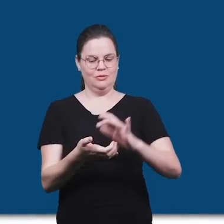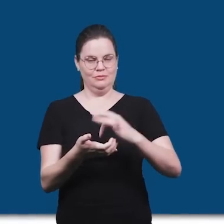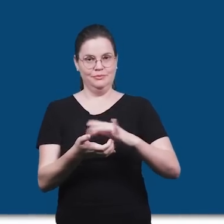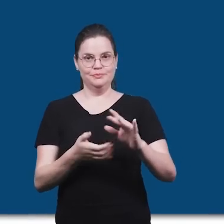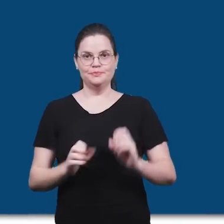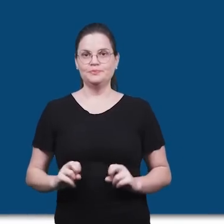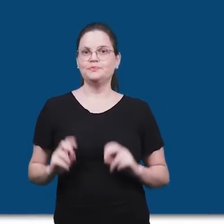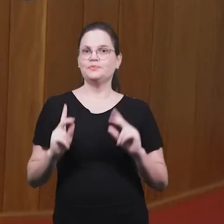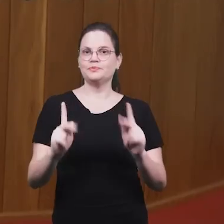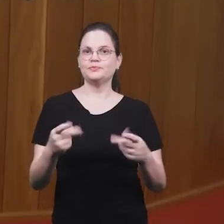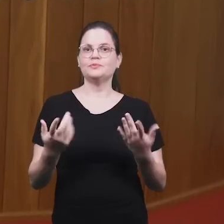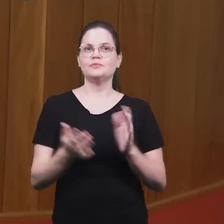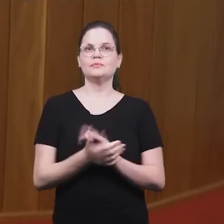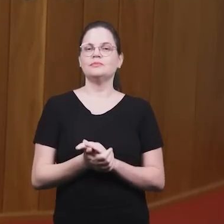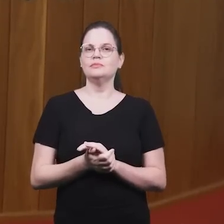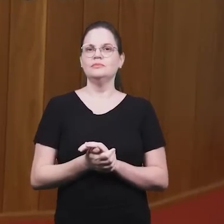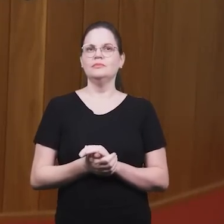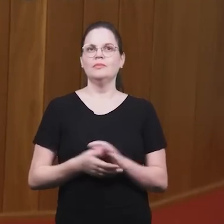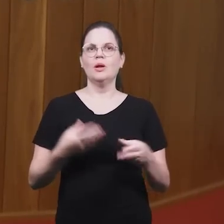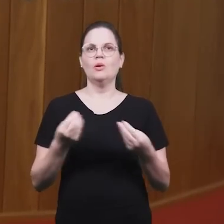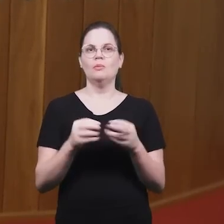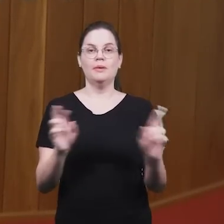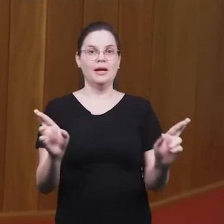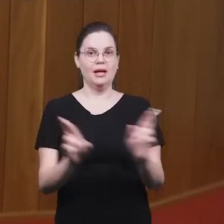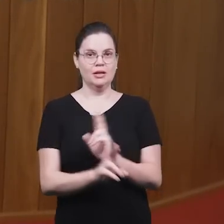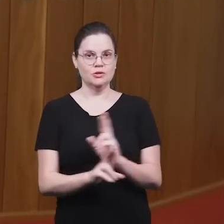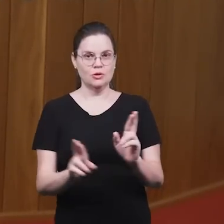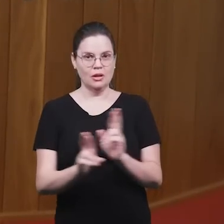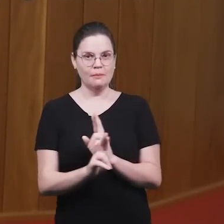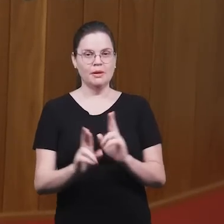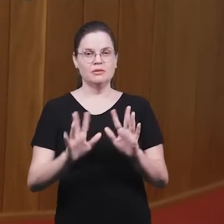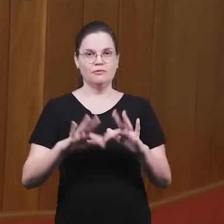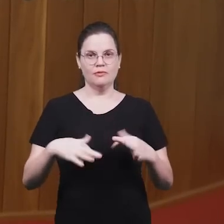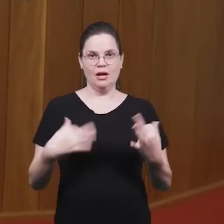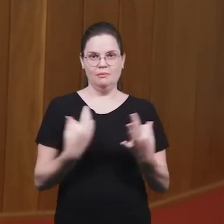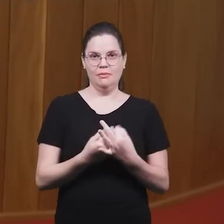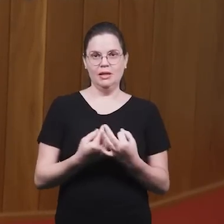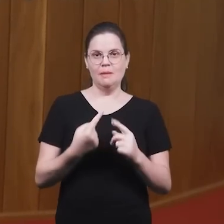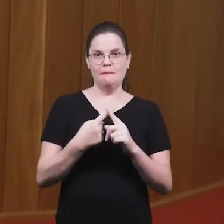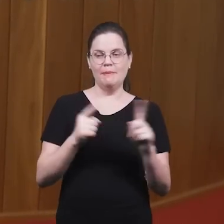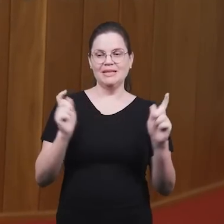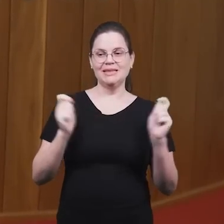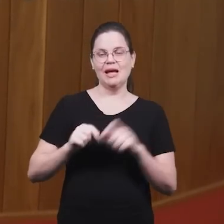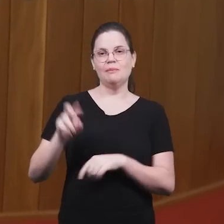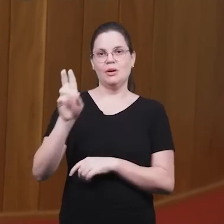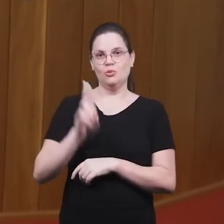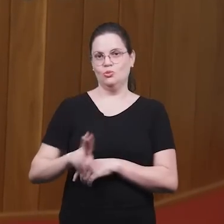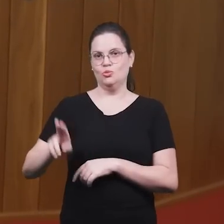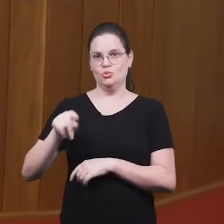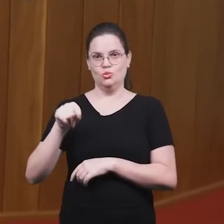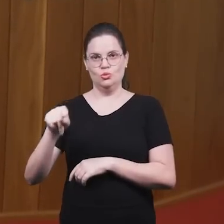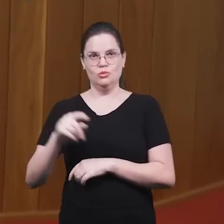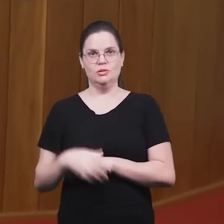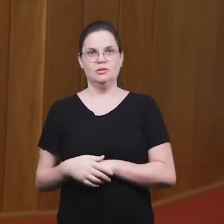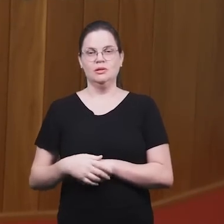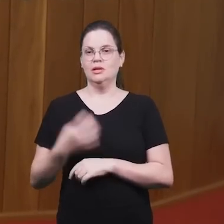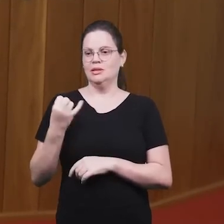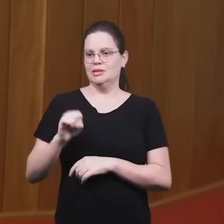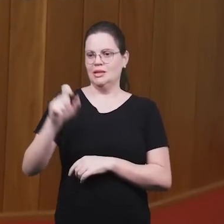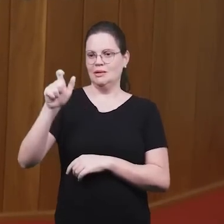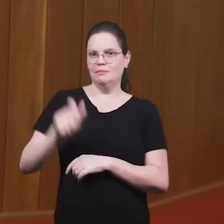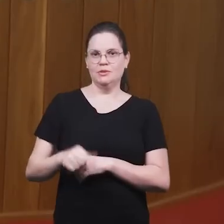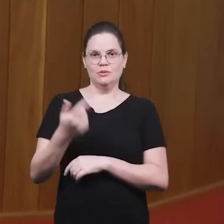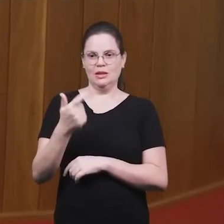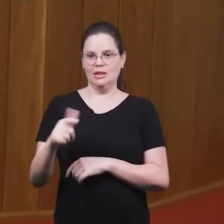Aperfeiçoar o uso das famílias. Não é que os intermediários, quem não tem, glória a